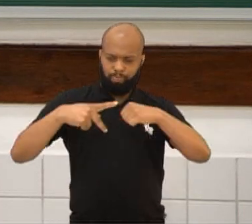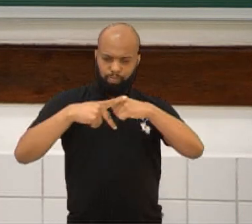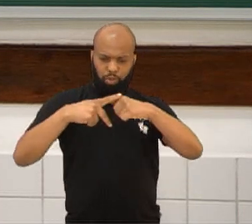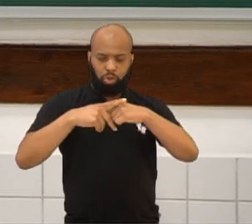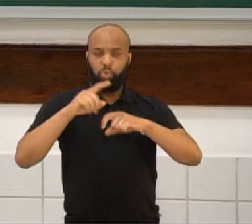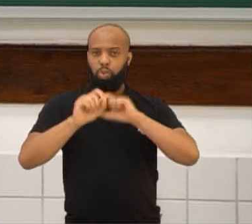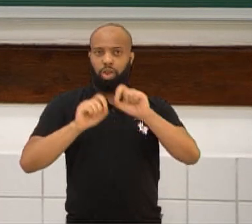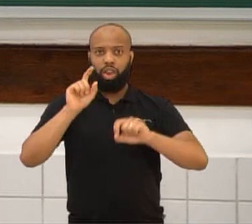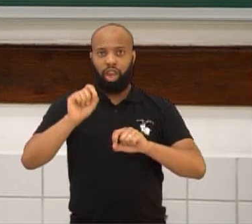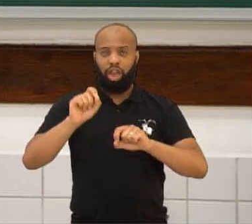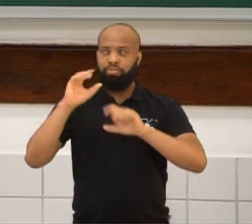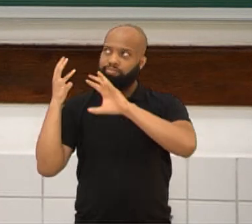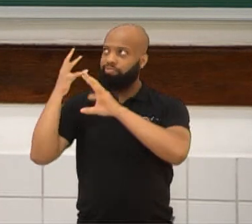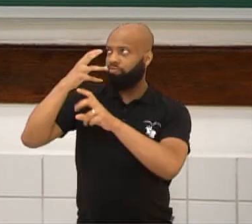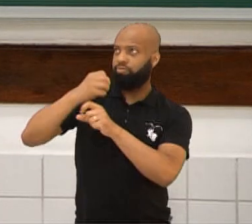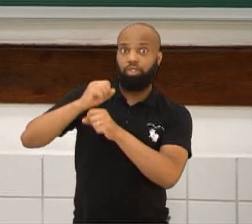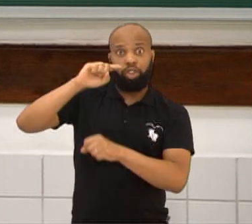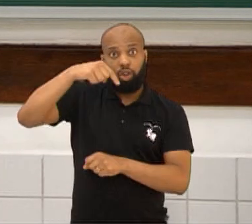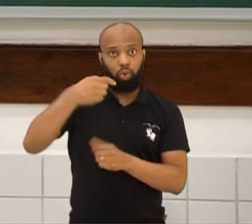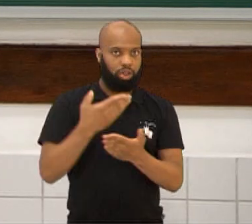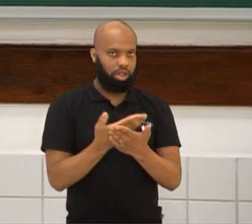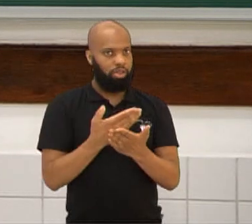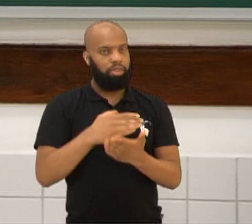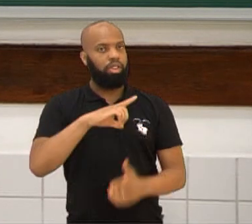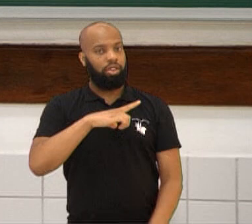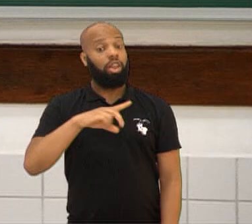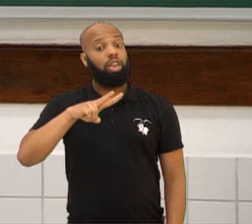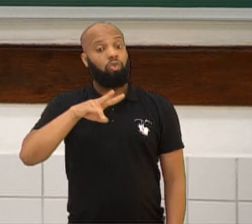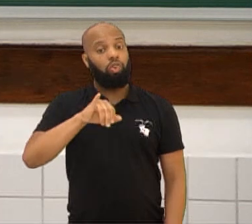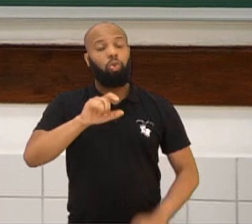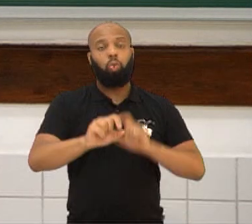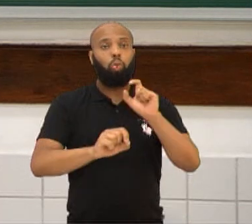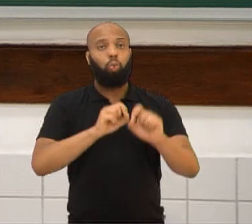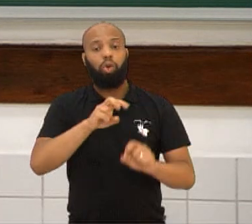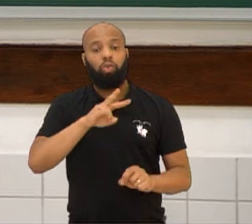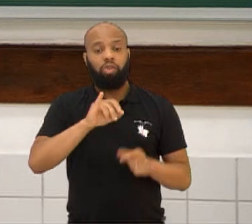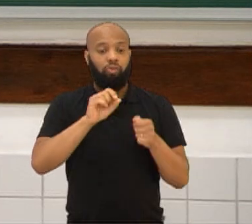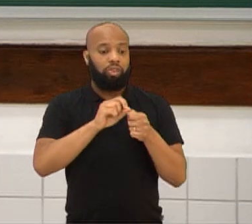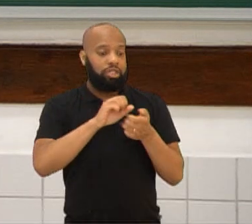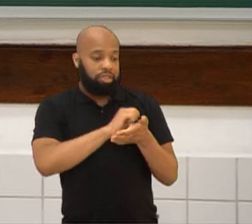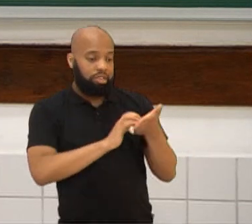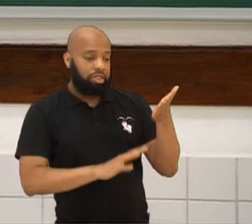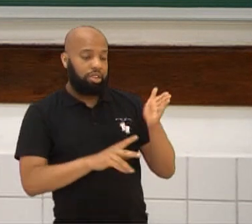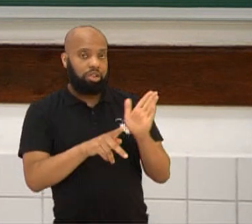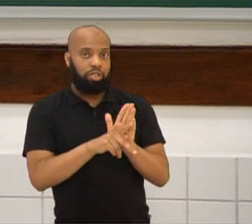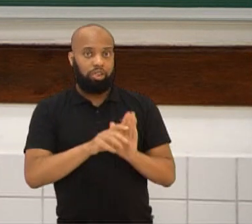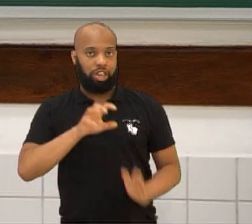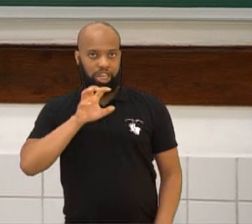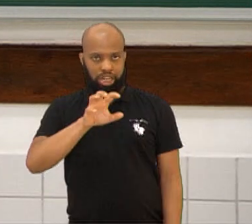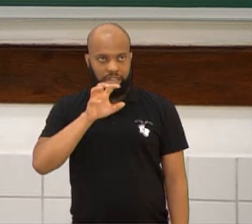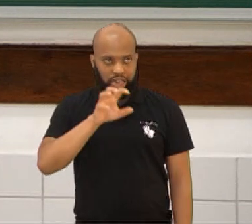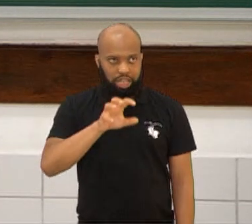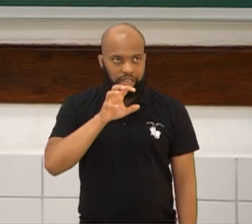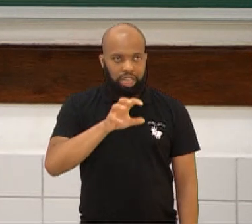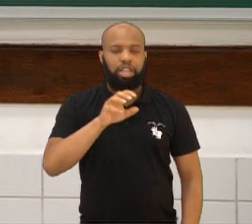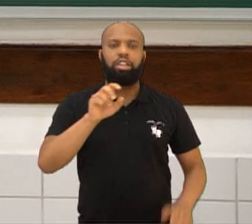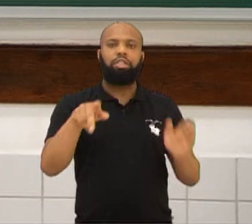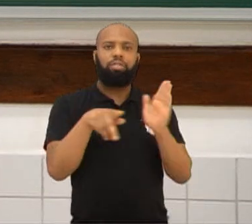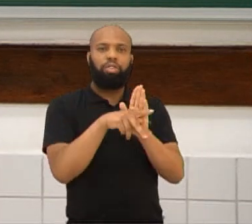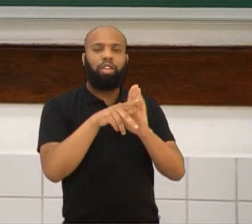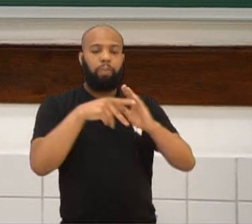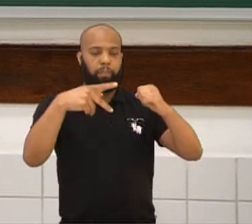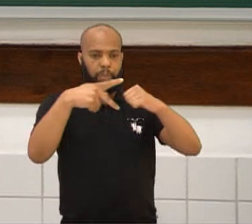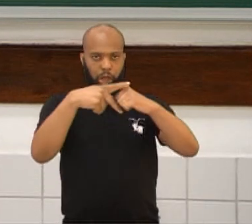uma revisão para as próximas aulas em que nós iremos fazer exercícios de colocação pronominal. São exercícios